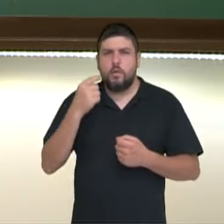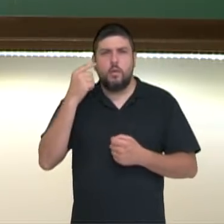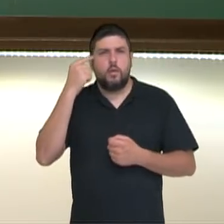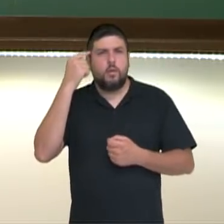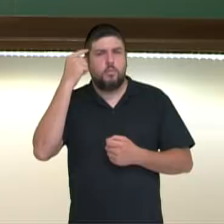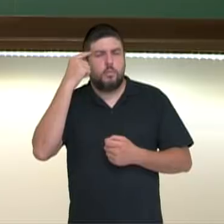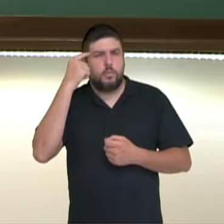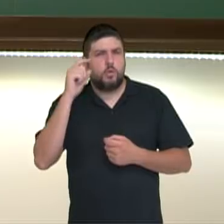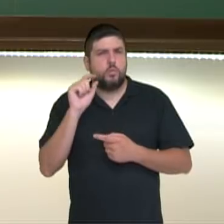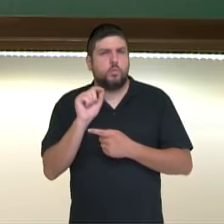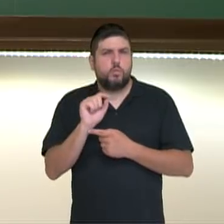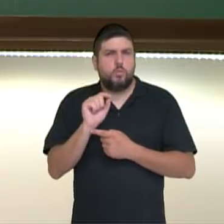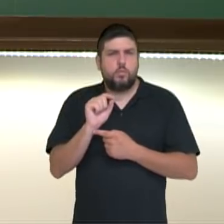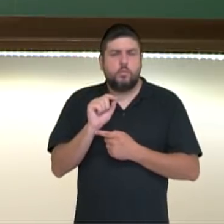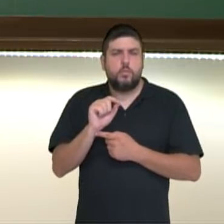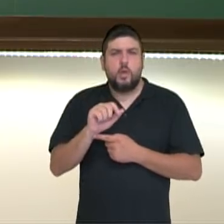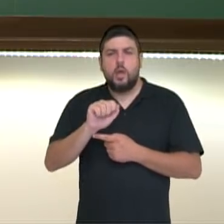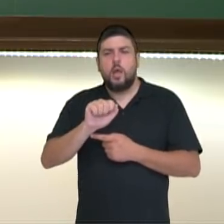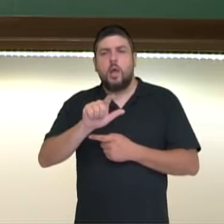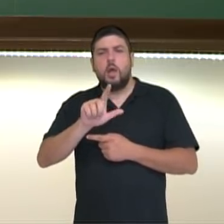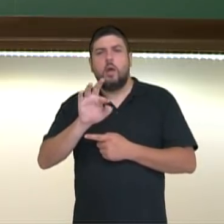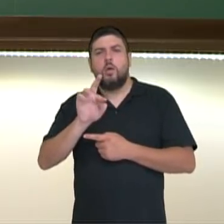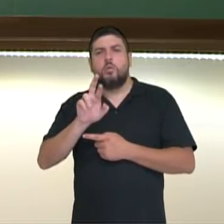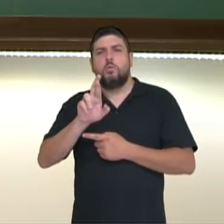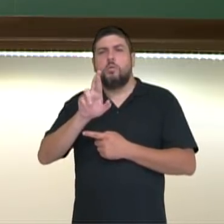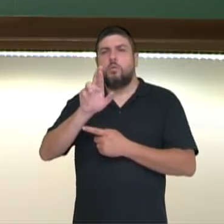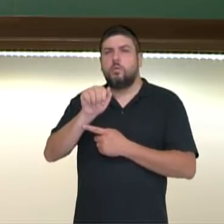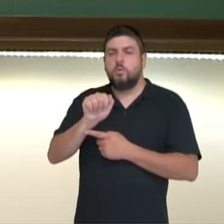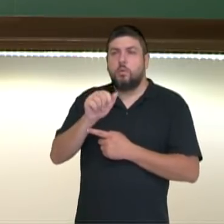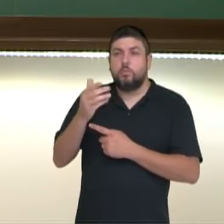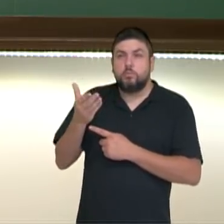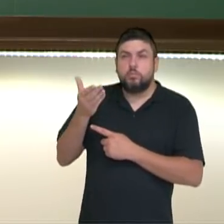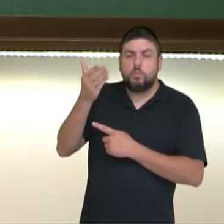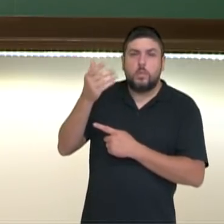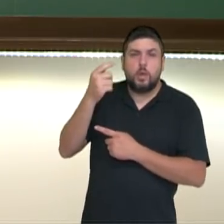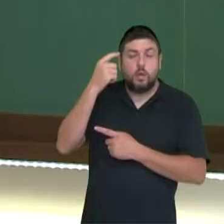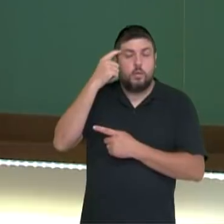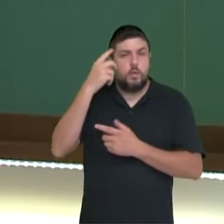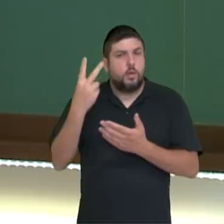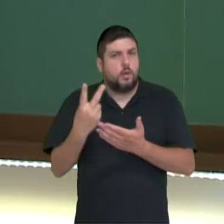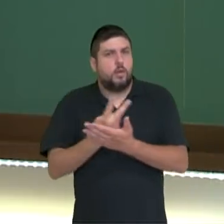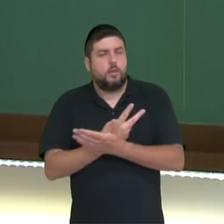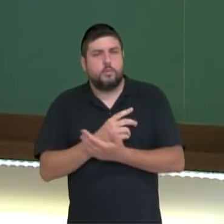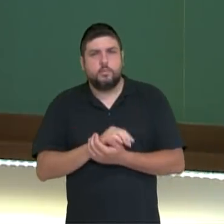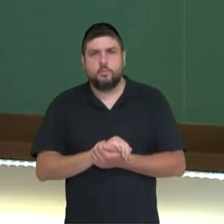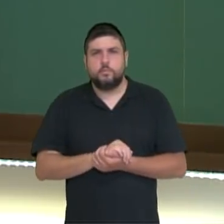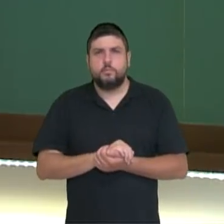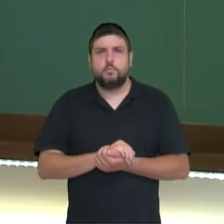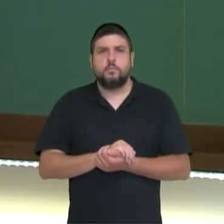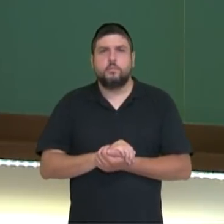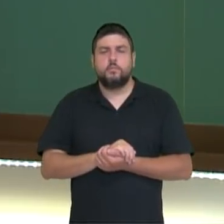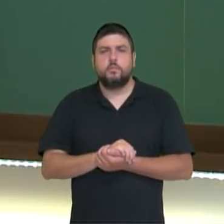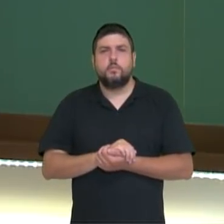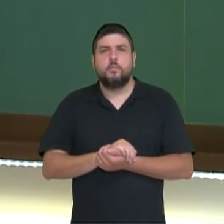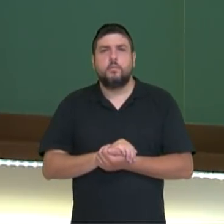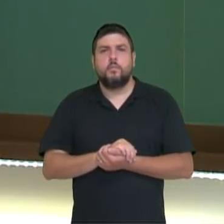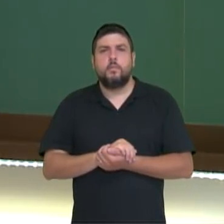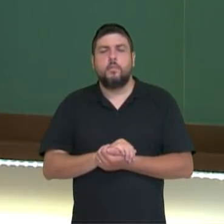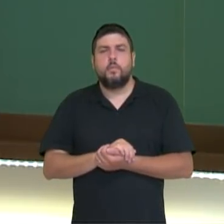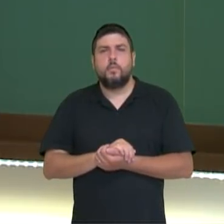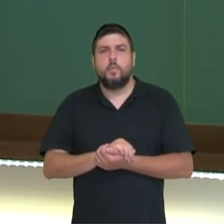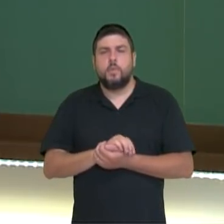de uma maneira errada, então a partir de agora você vai aprender. A altura é determinada